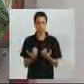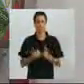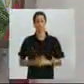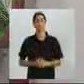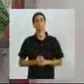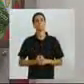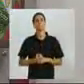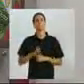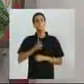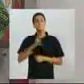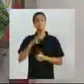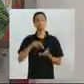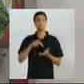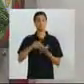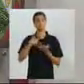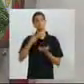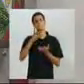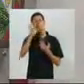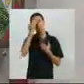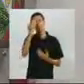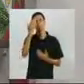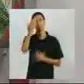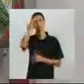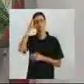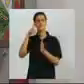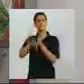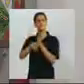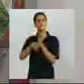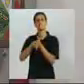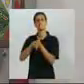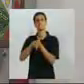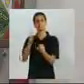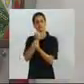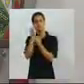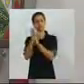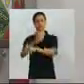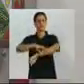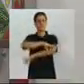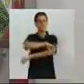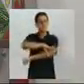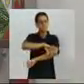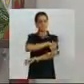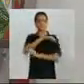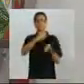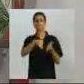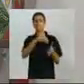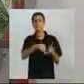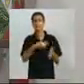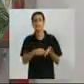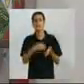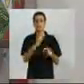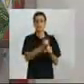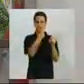faço aqui um agradecimento aos fiscais de obras, aos engenheiros, ao secretário de serviços urbanos, Alexandre,